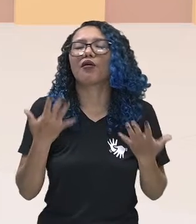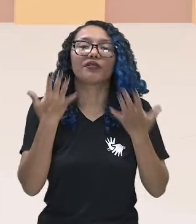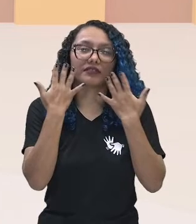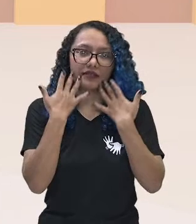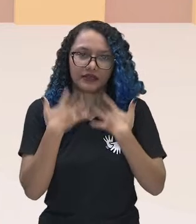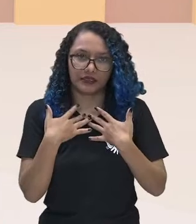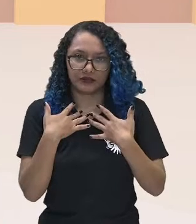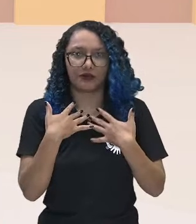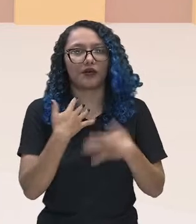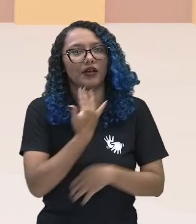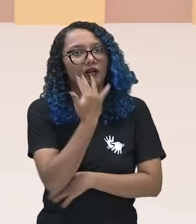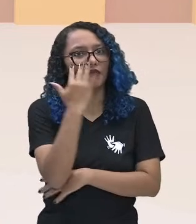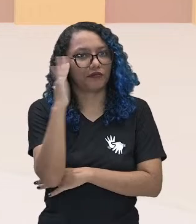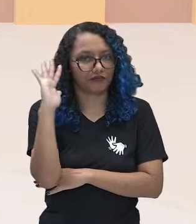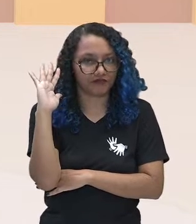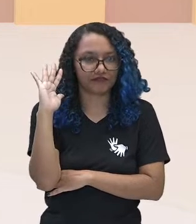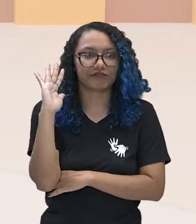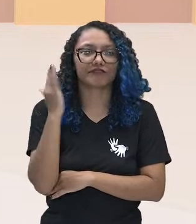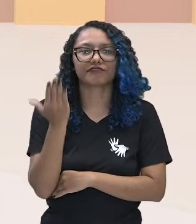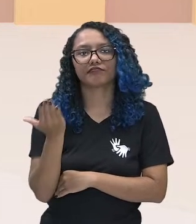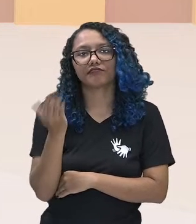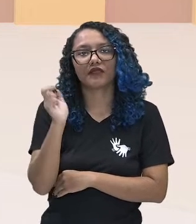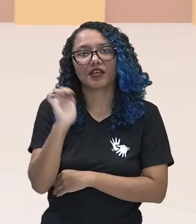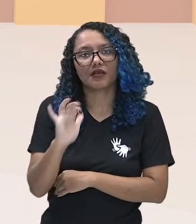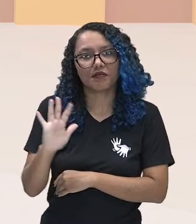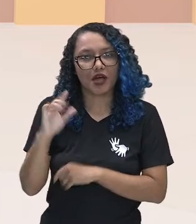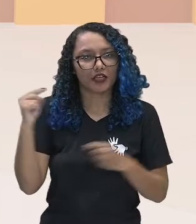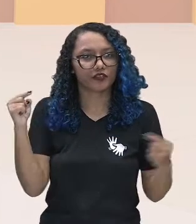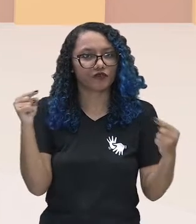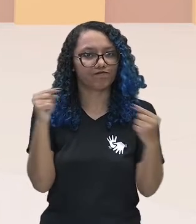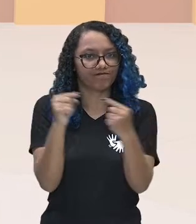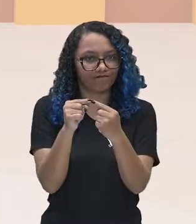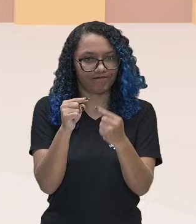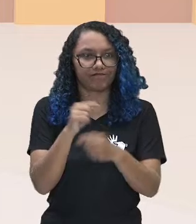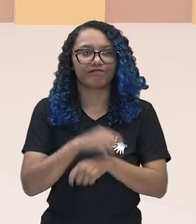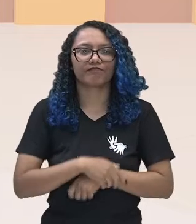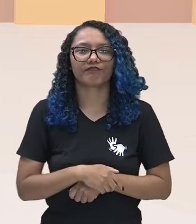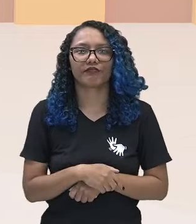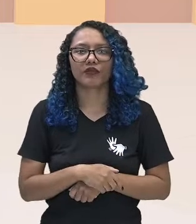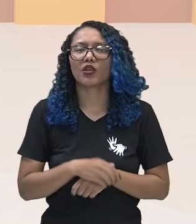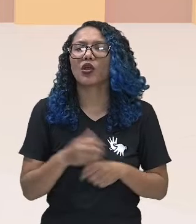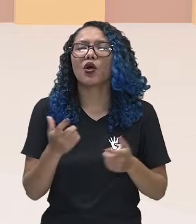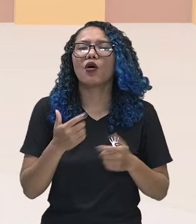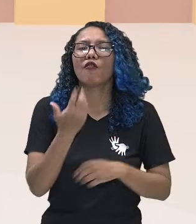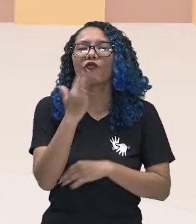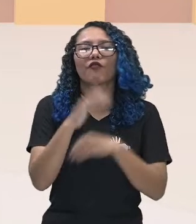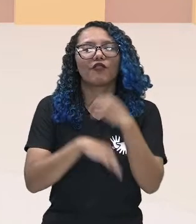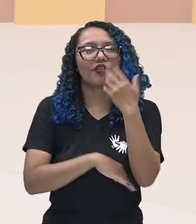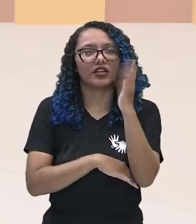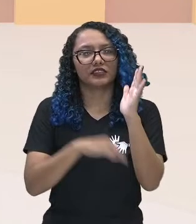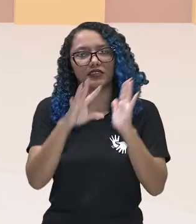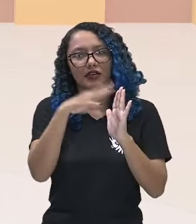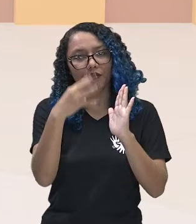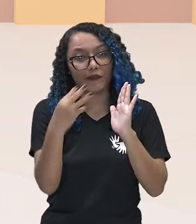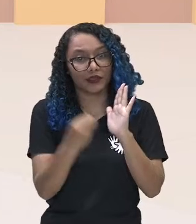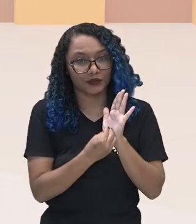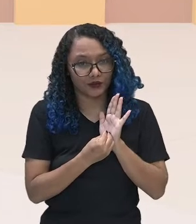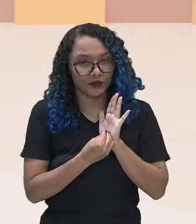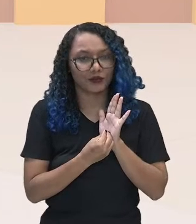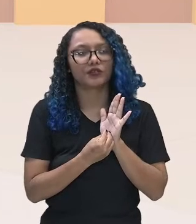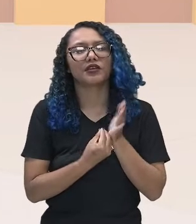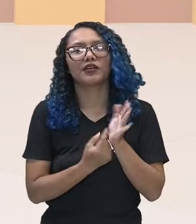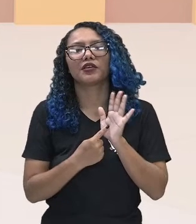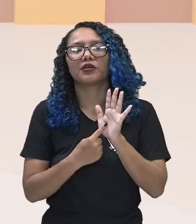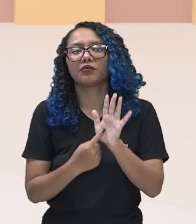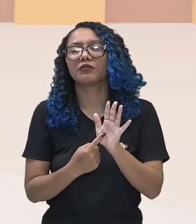própria natureza, como a gente pode observar aqui essa imagem da floresta amazônica, e eu coloquei alguns exemplos, né, desses